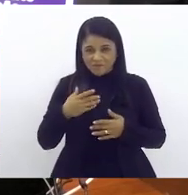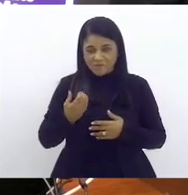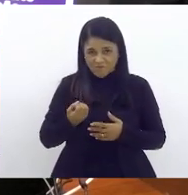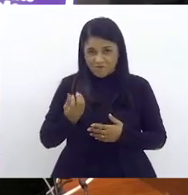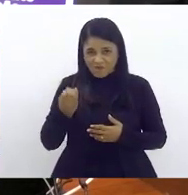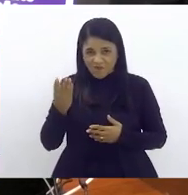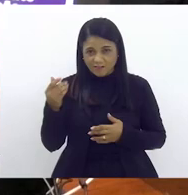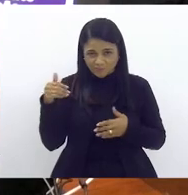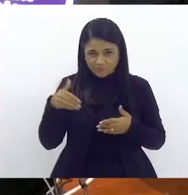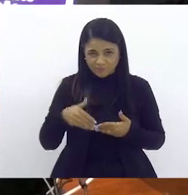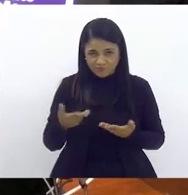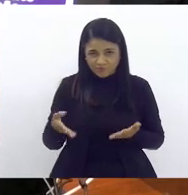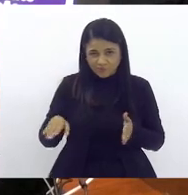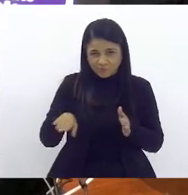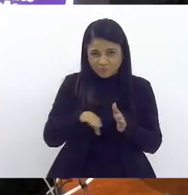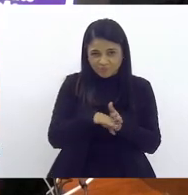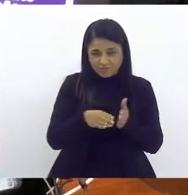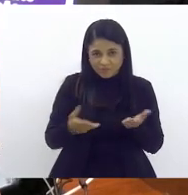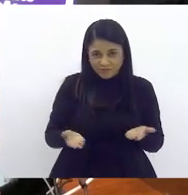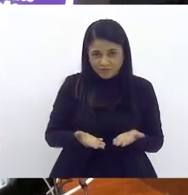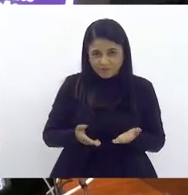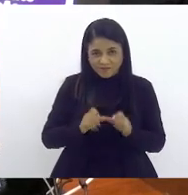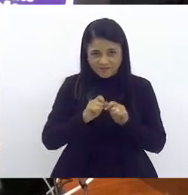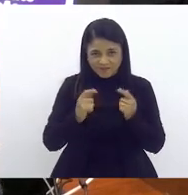Fez boa viagem. Vou te dar um beijo.